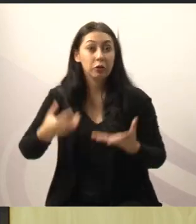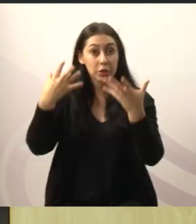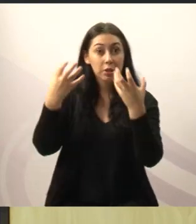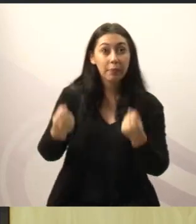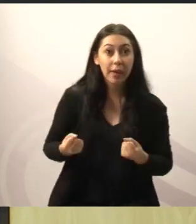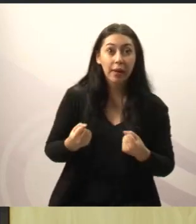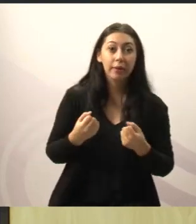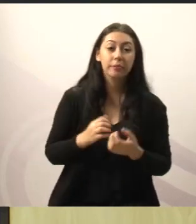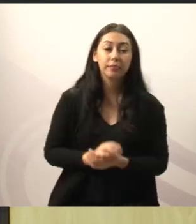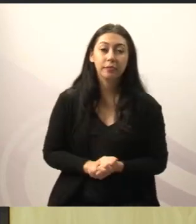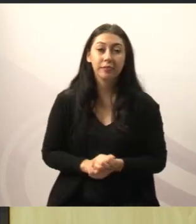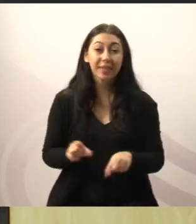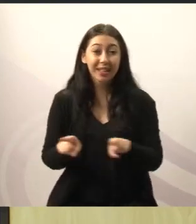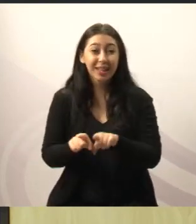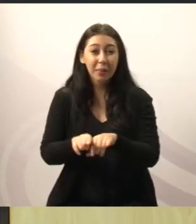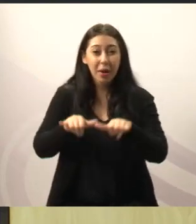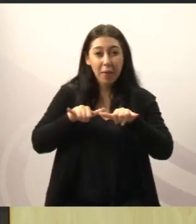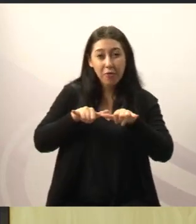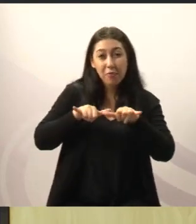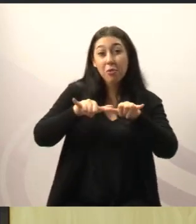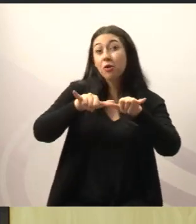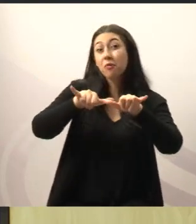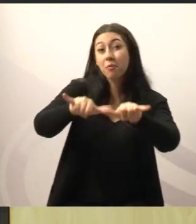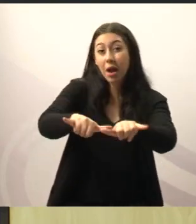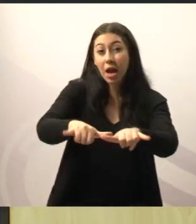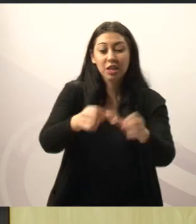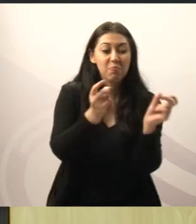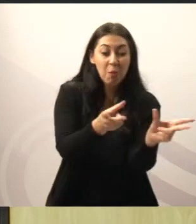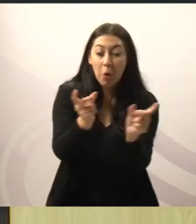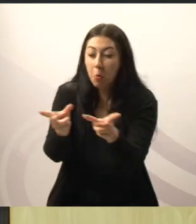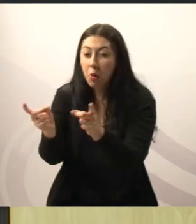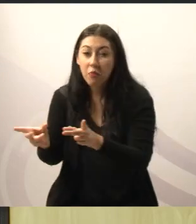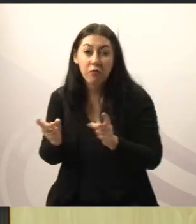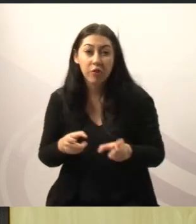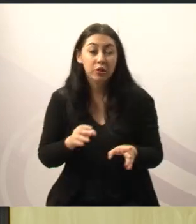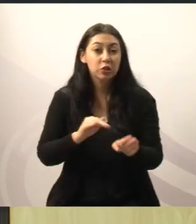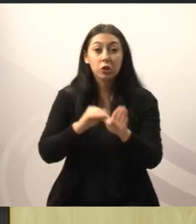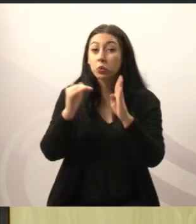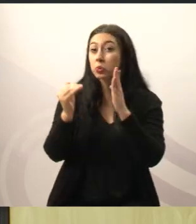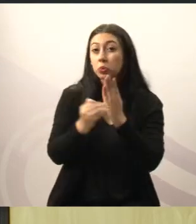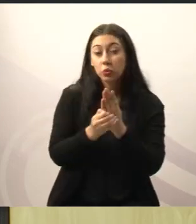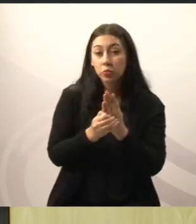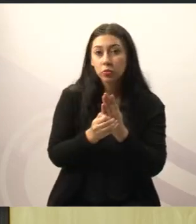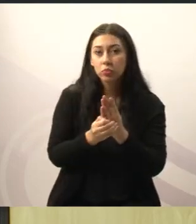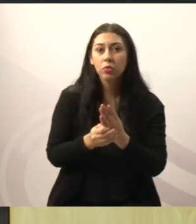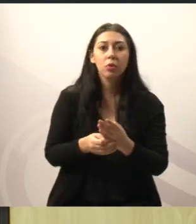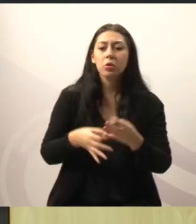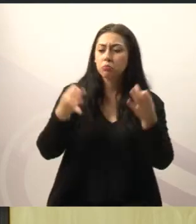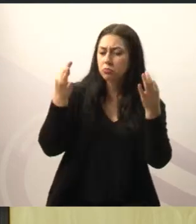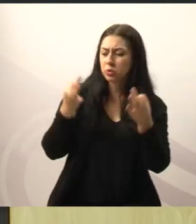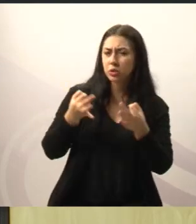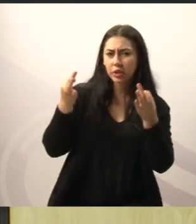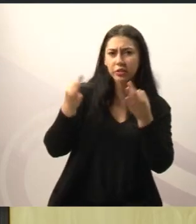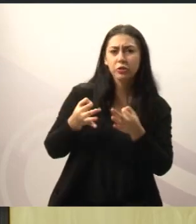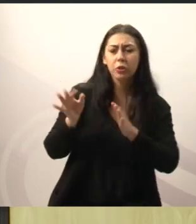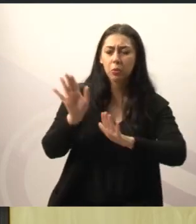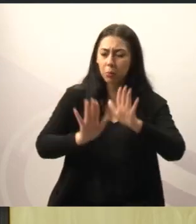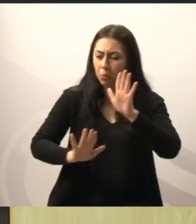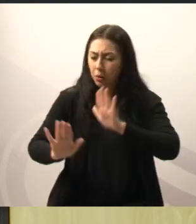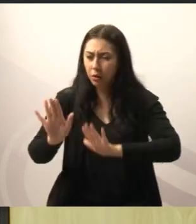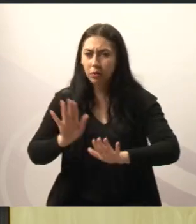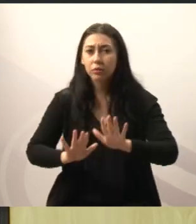que oferecem de tudo, não somente alimentação, foram mais organizados e fizeram correção nas mercadorias.